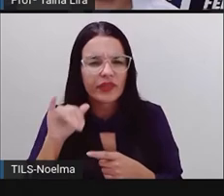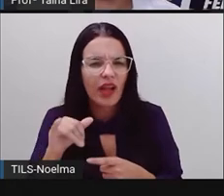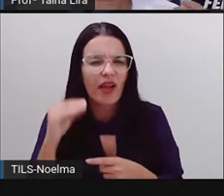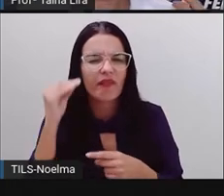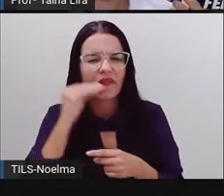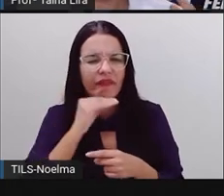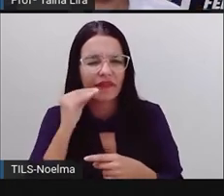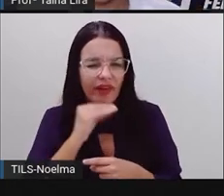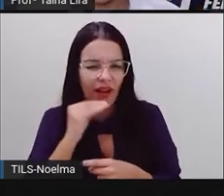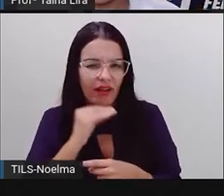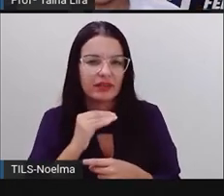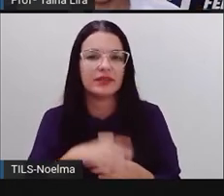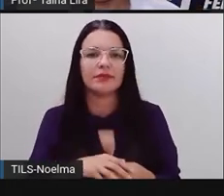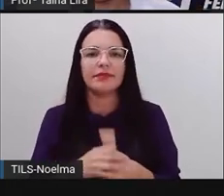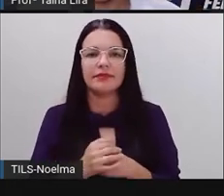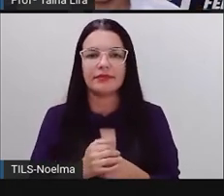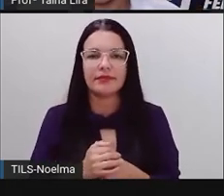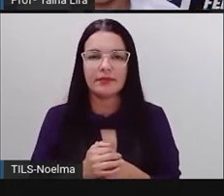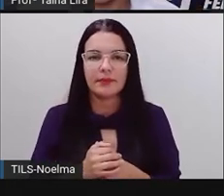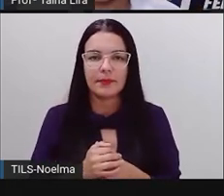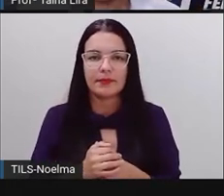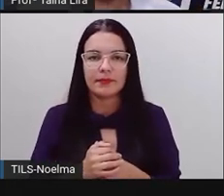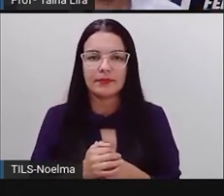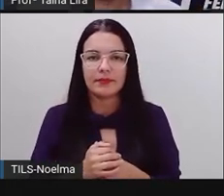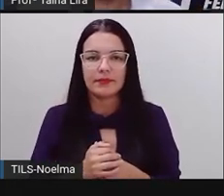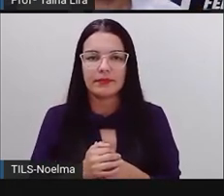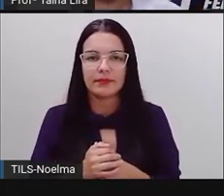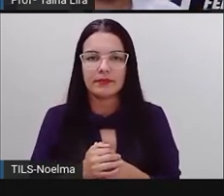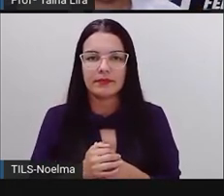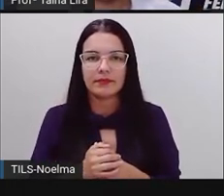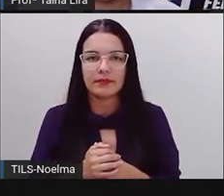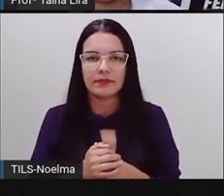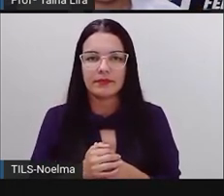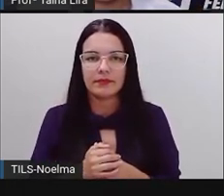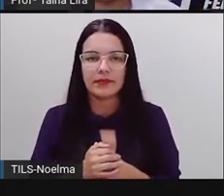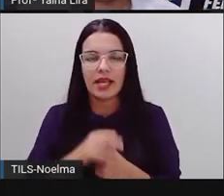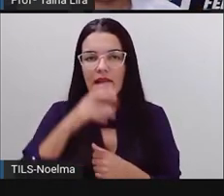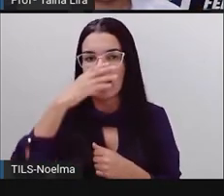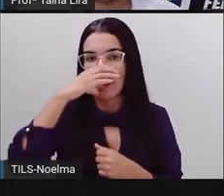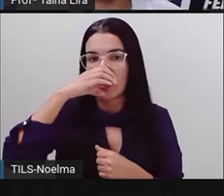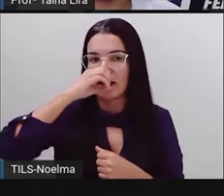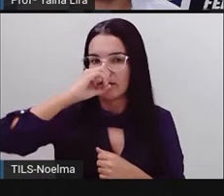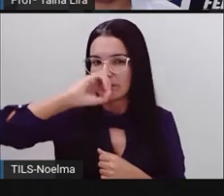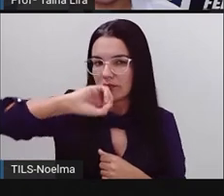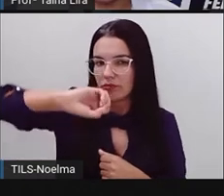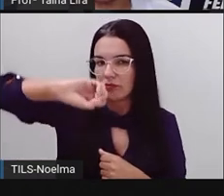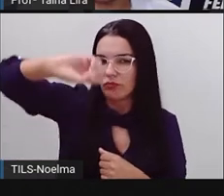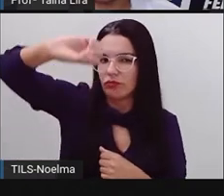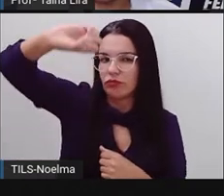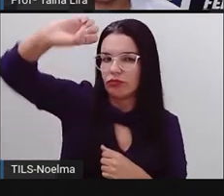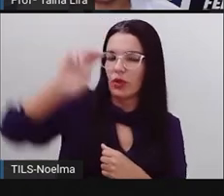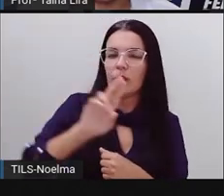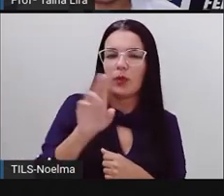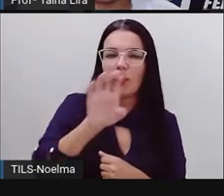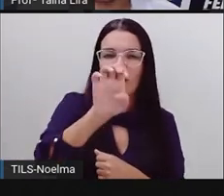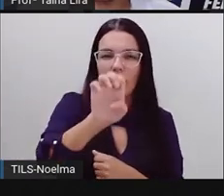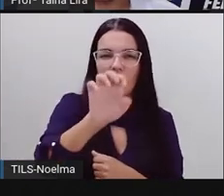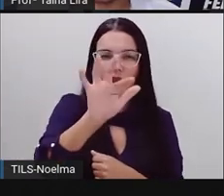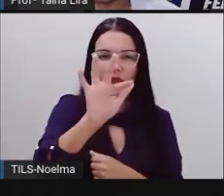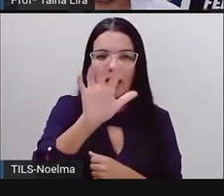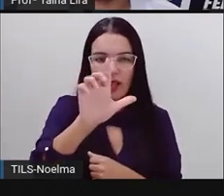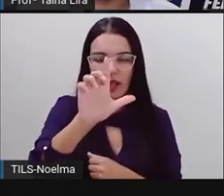mais fraca Tá bom vamos aqui ó elefante